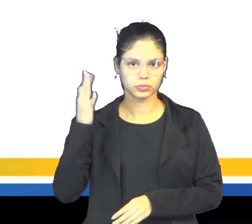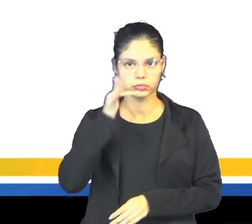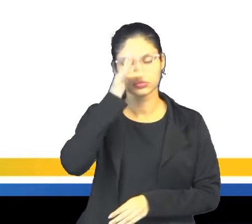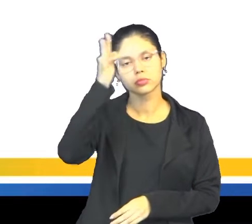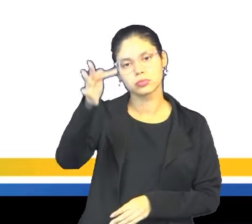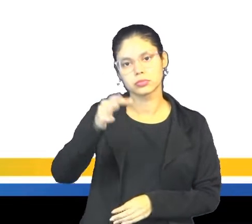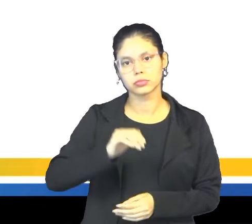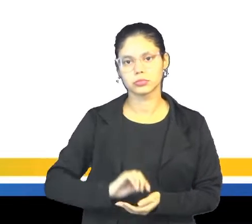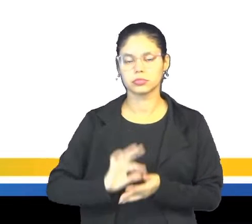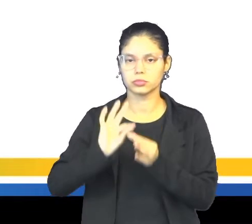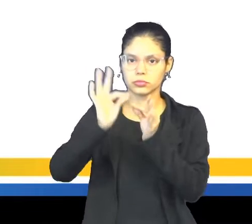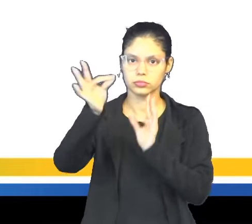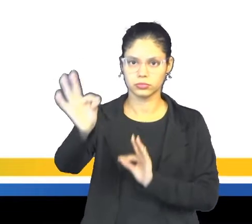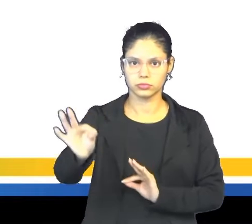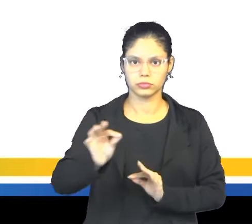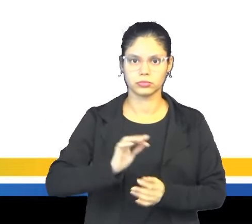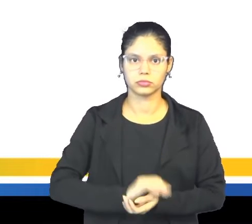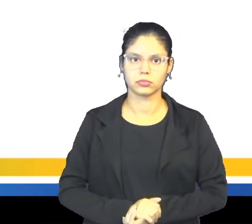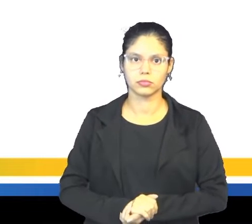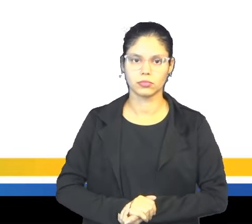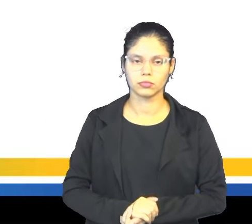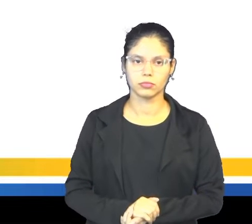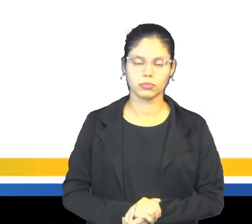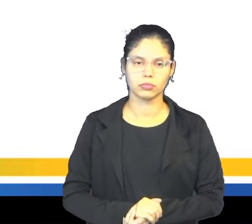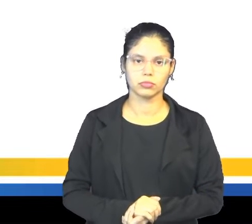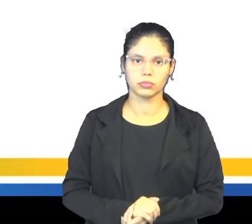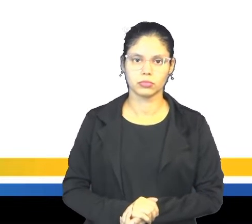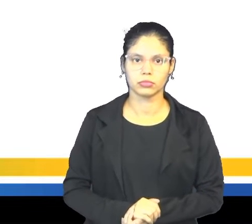um pouco distante.